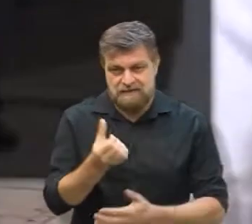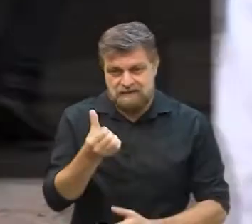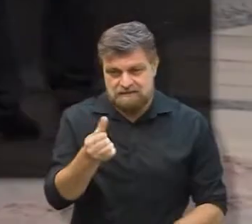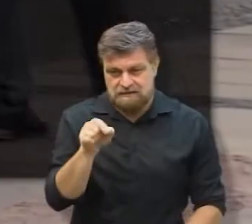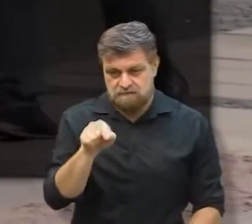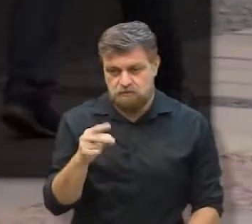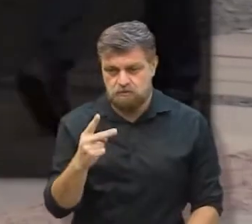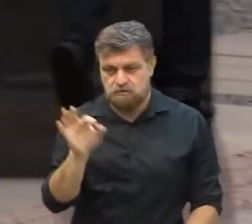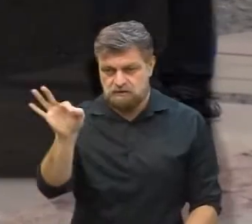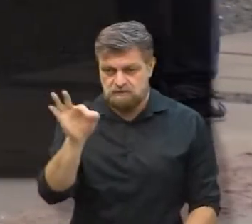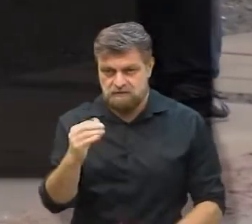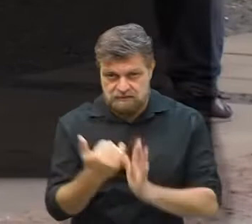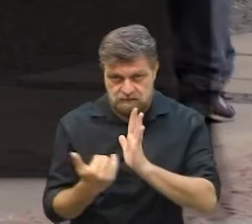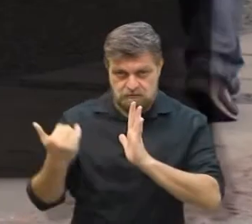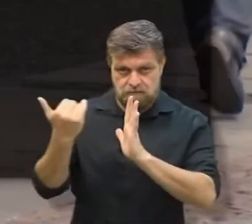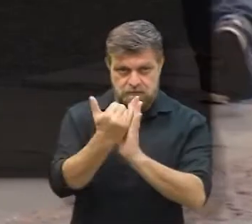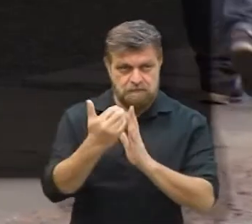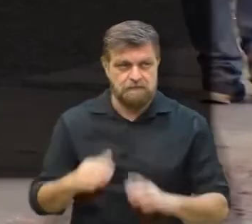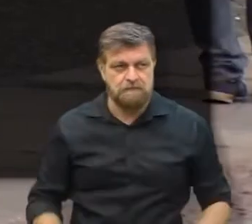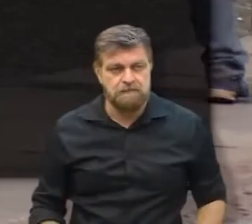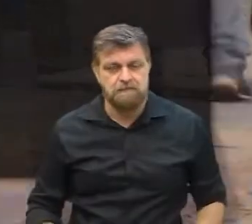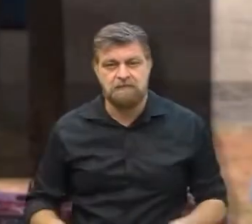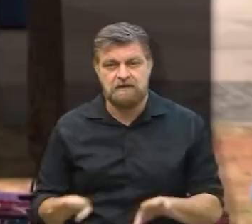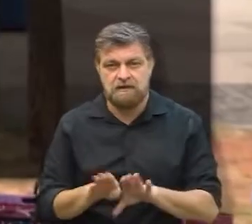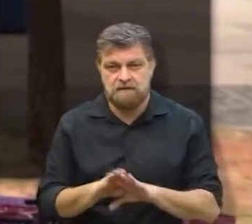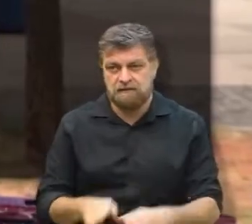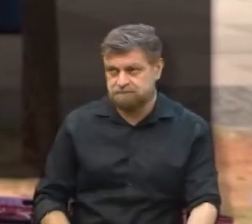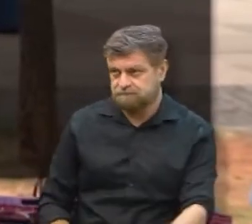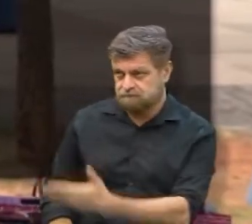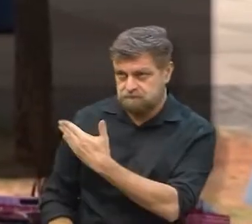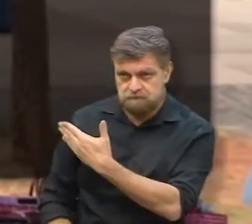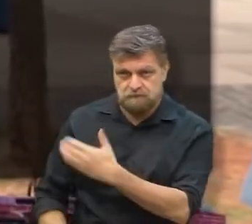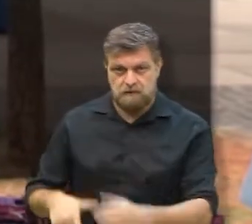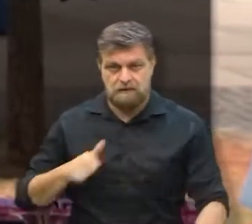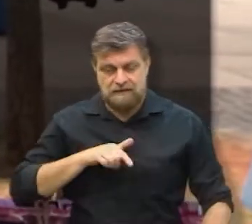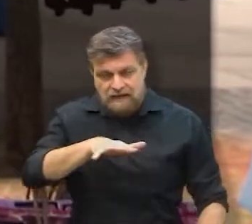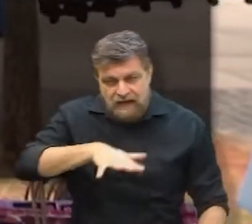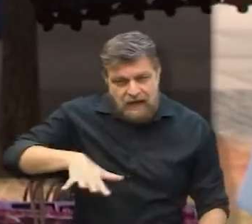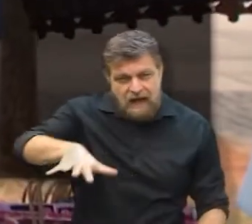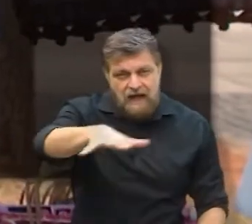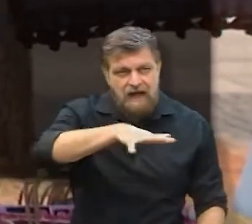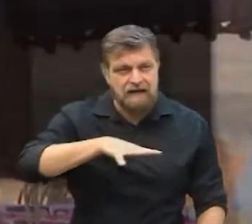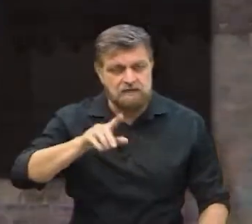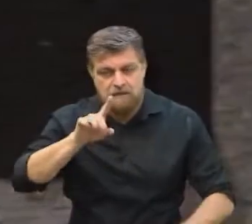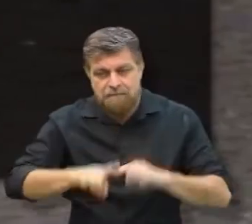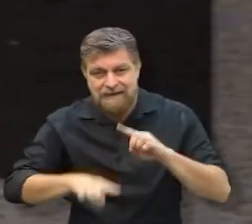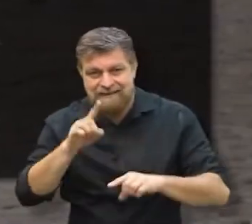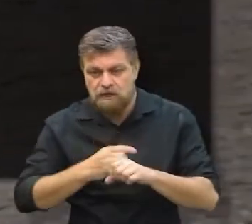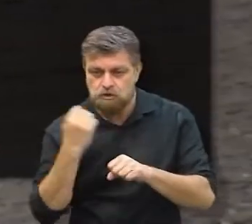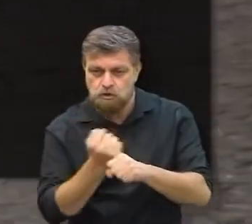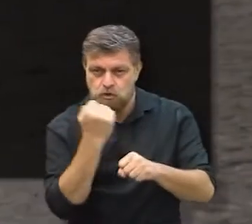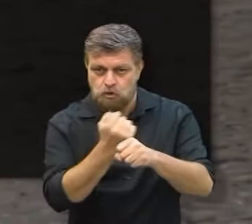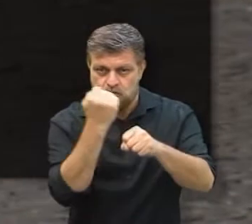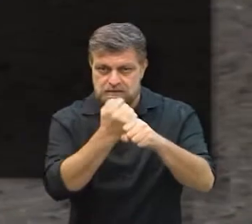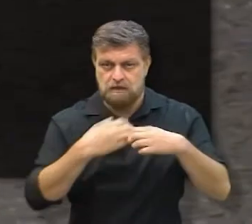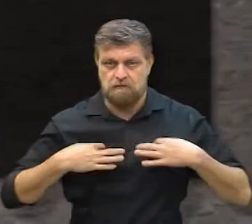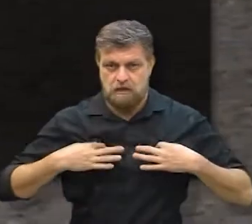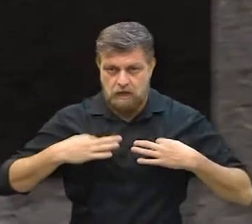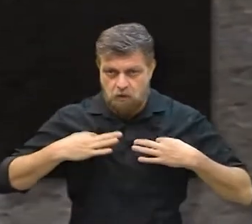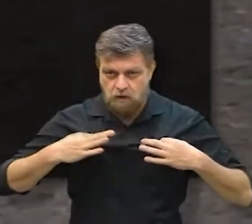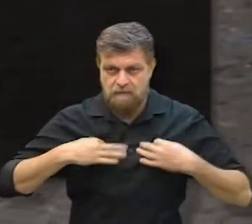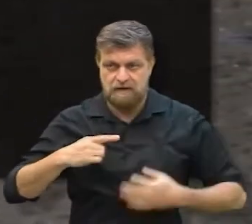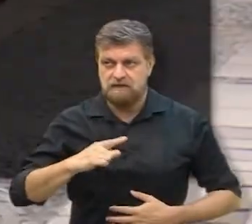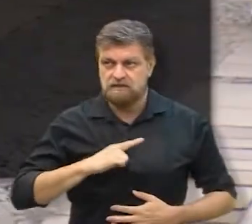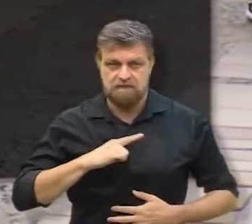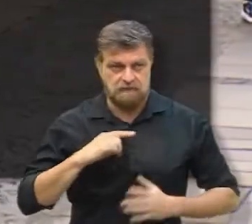drogarias e farmácias, 6,2%. Nas vendas de bens duráveis, os setores de material de